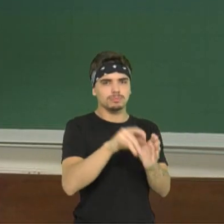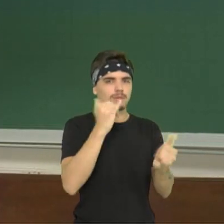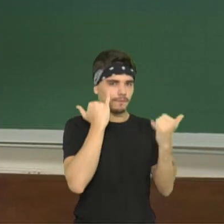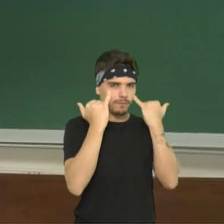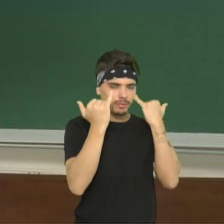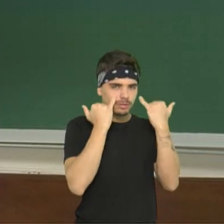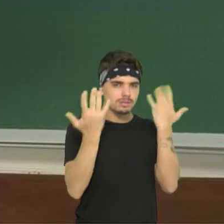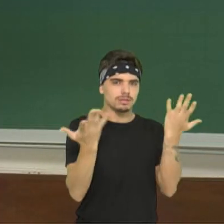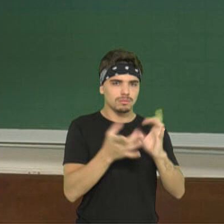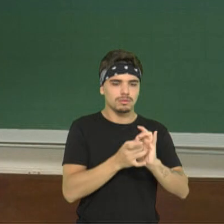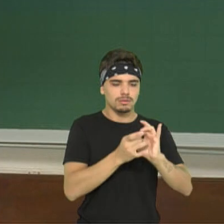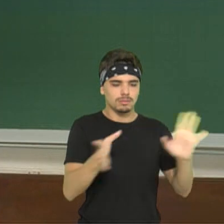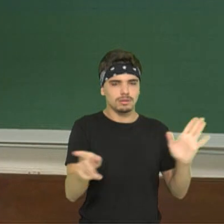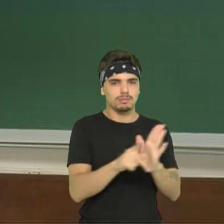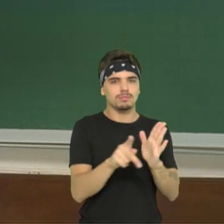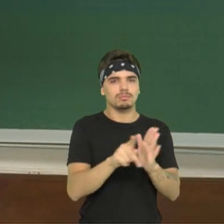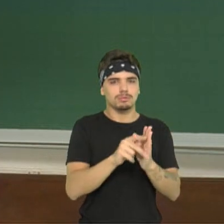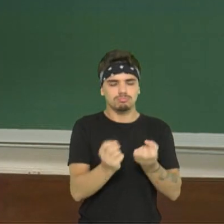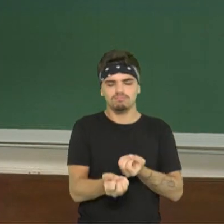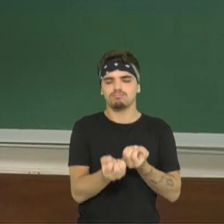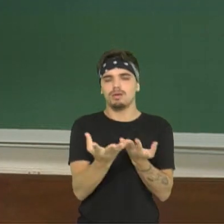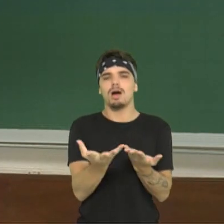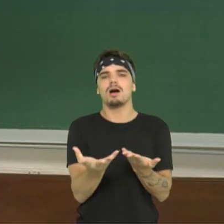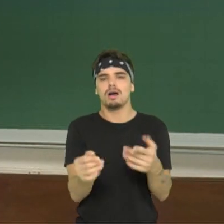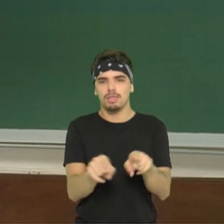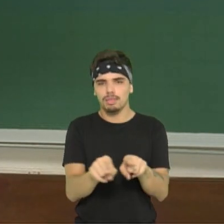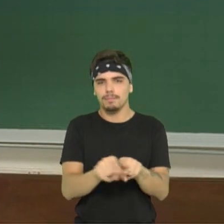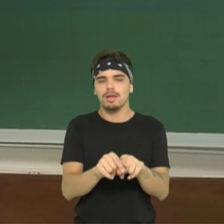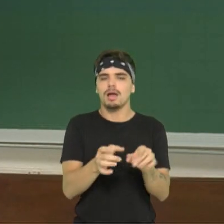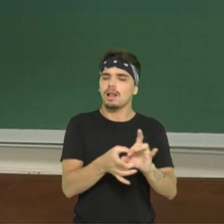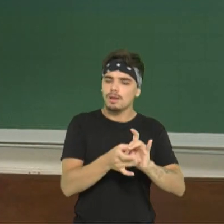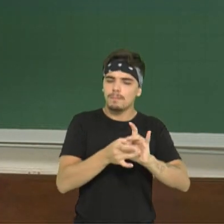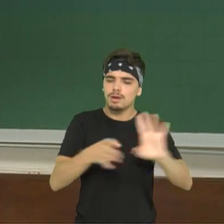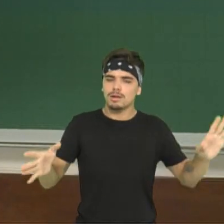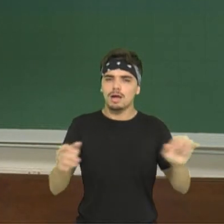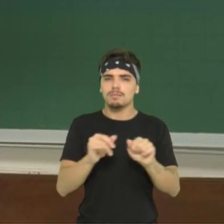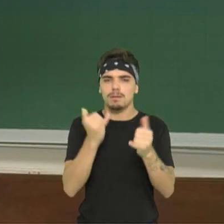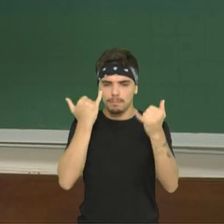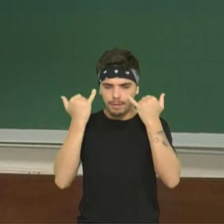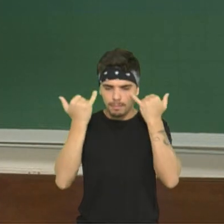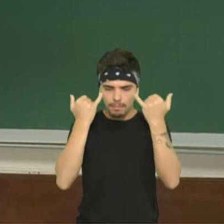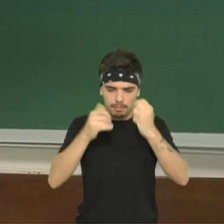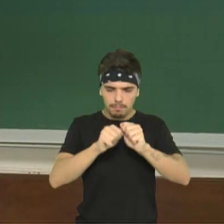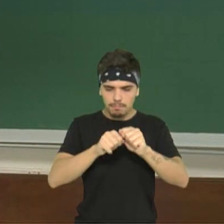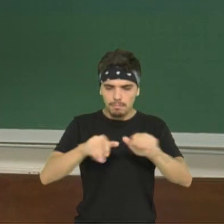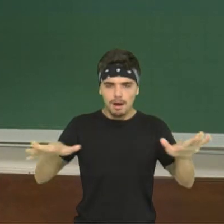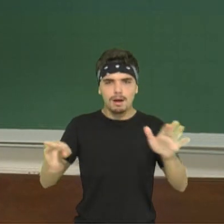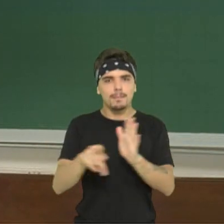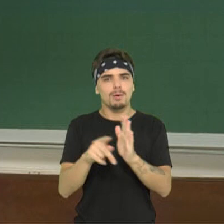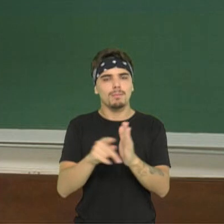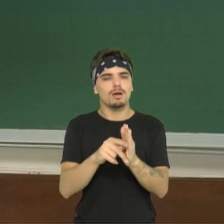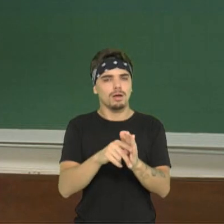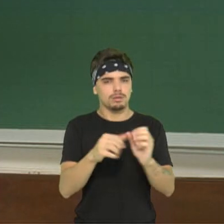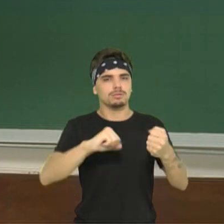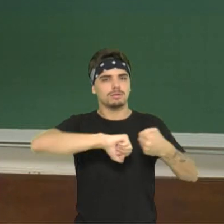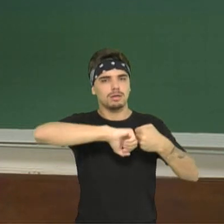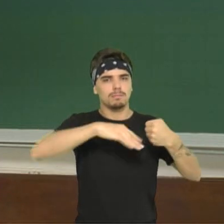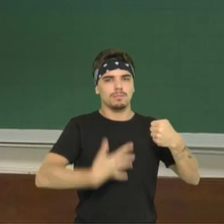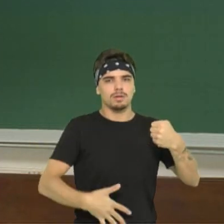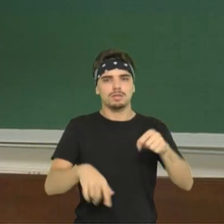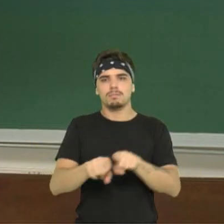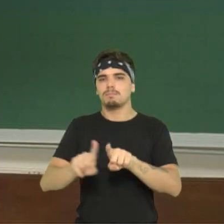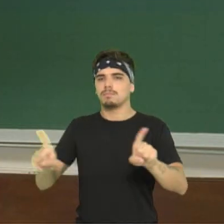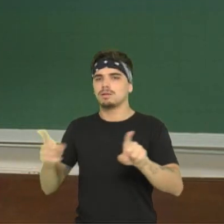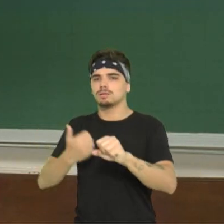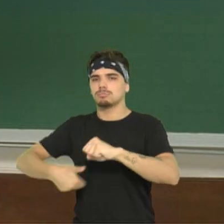informações, a liberdade de expressão, a liberdade de circulação de informações. Isso é importante para a democracia, já no